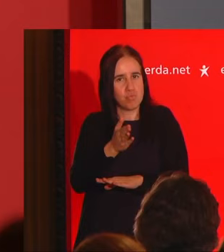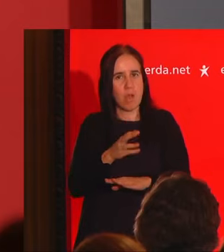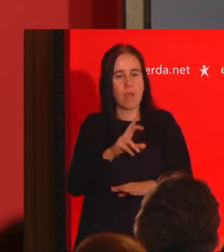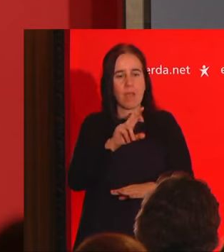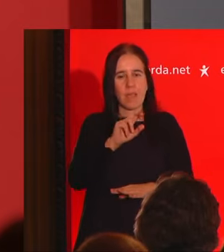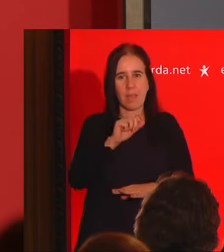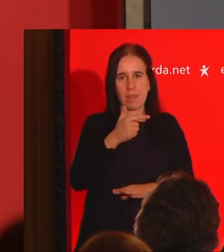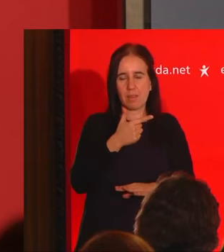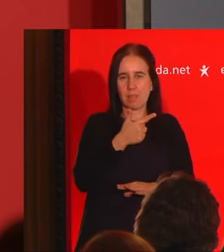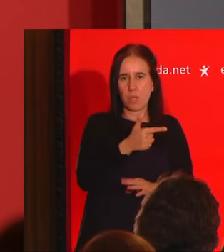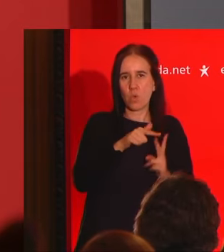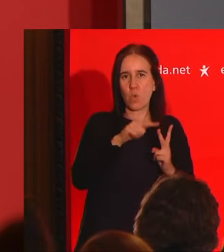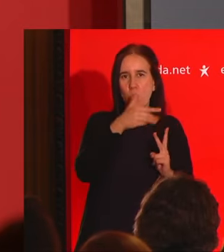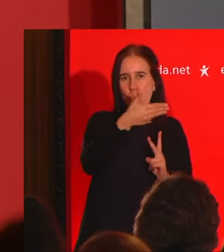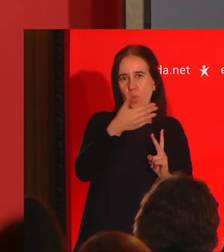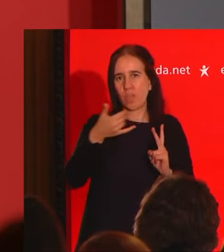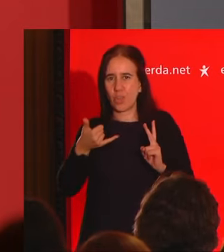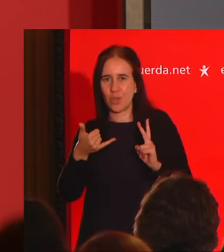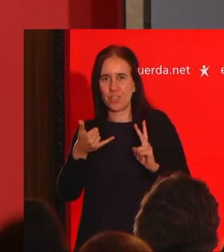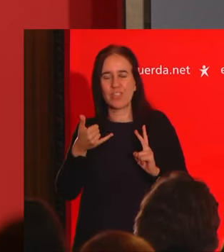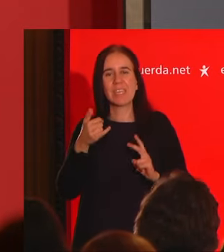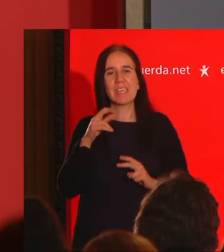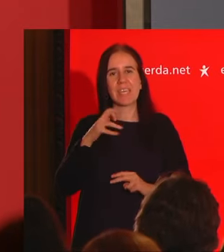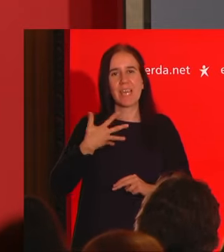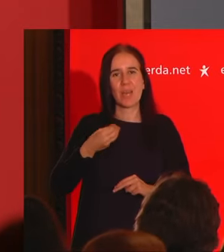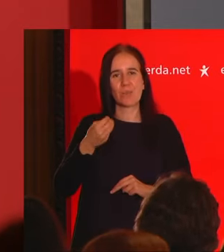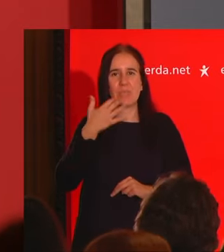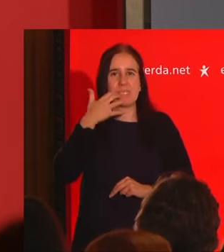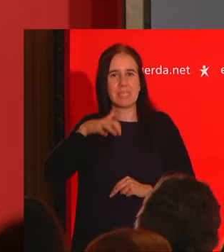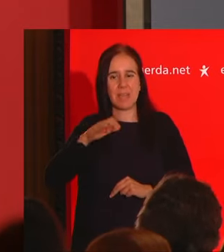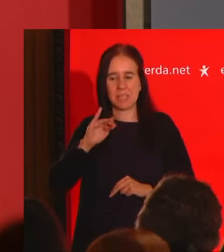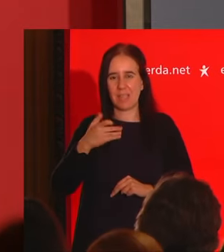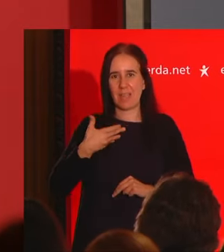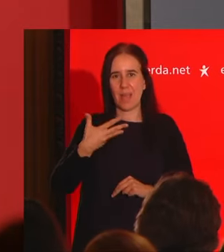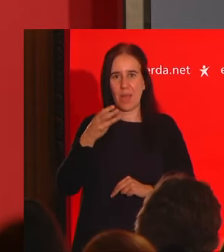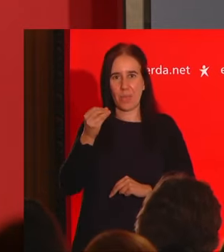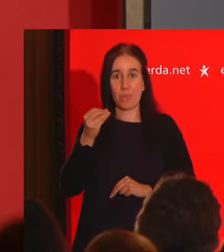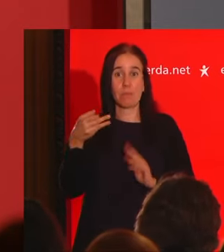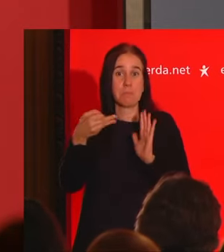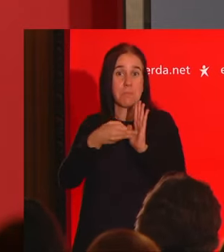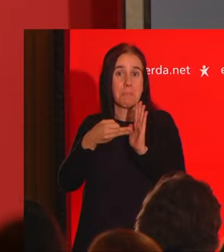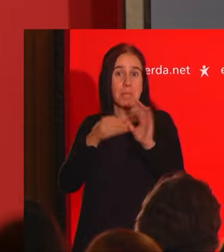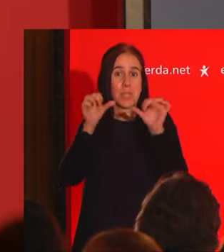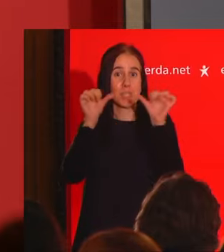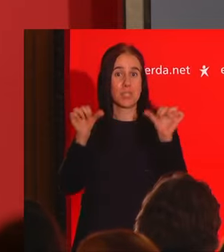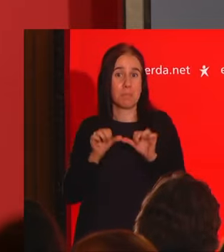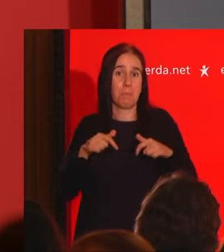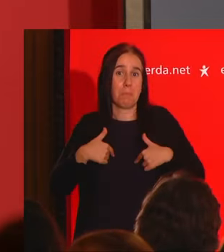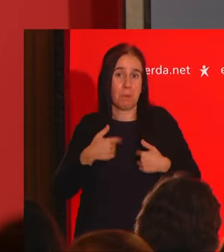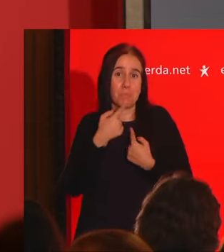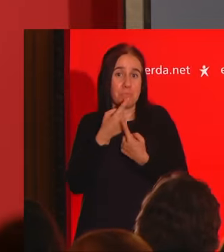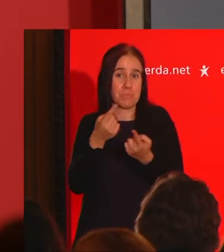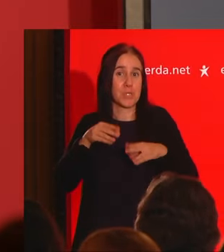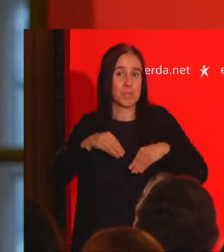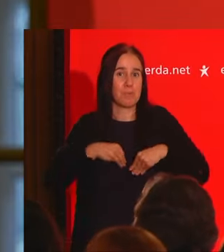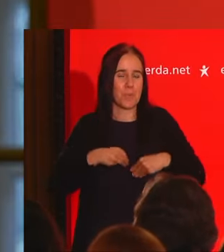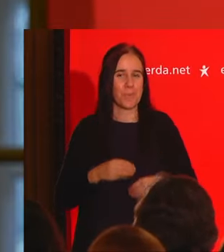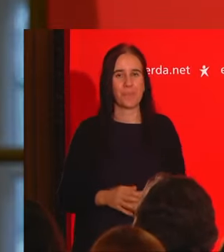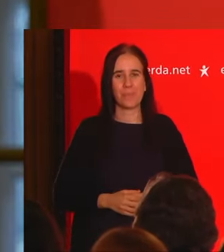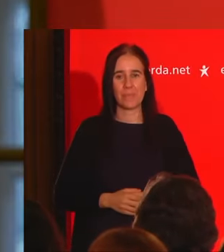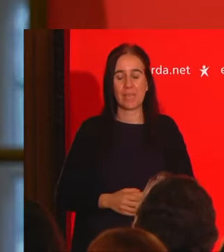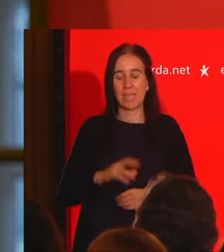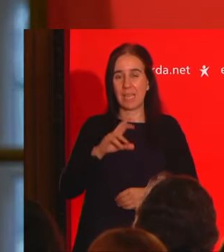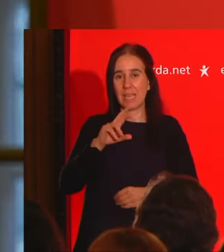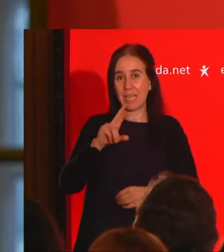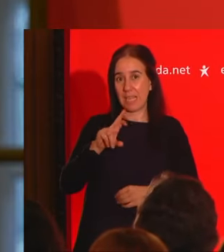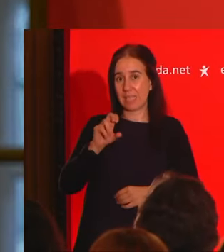1 e 2. E Ricardo Salgado foi, aliás, um dos clientes deste regime, como o próprio assumiu. O RERT